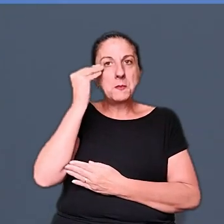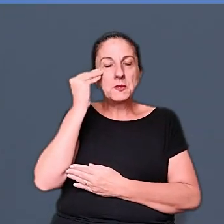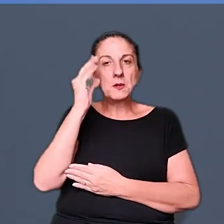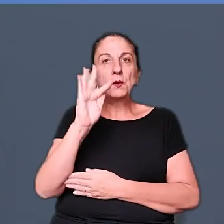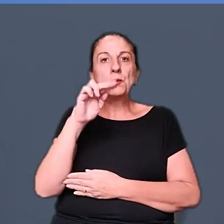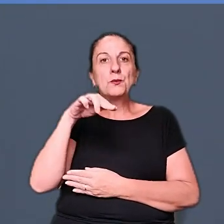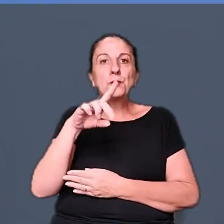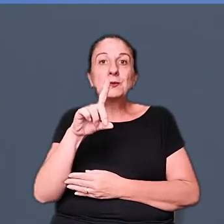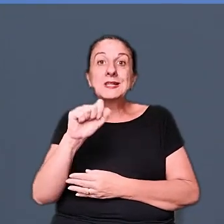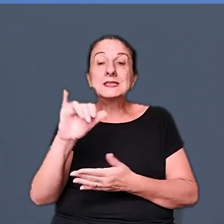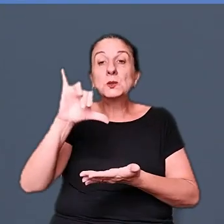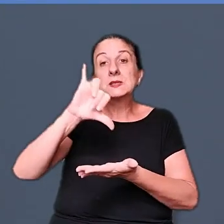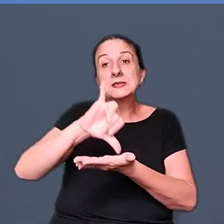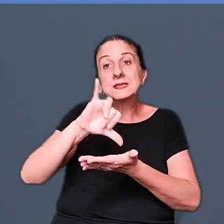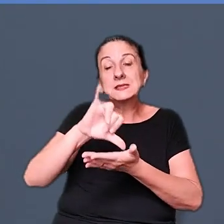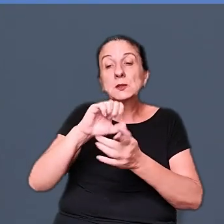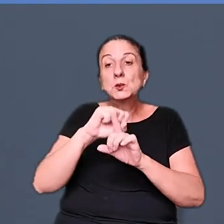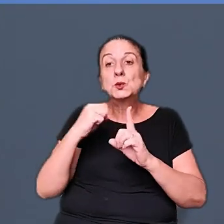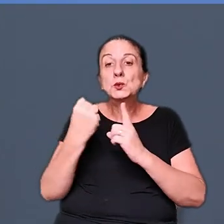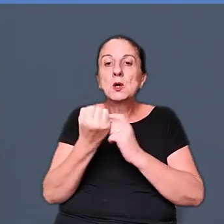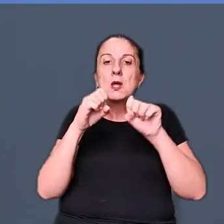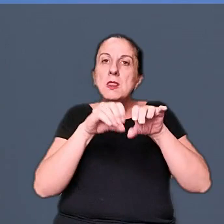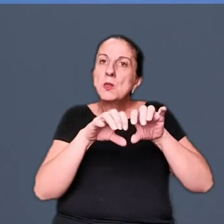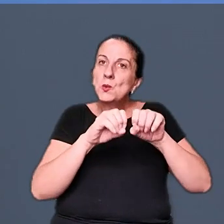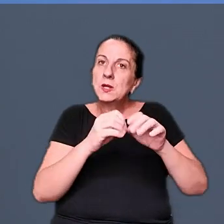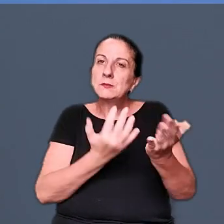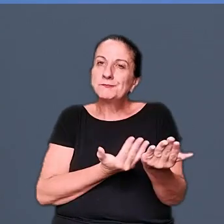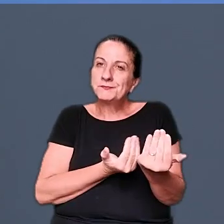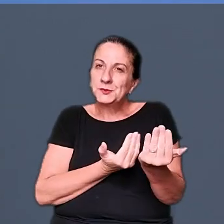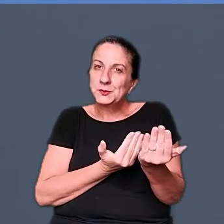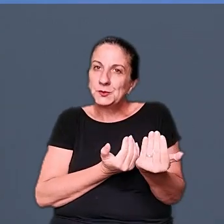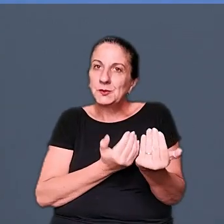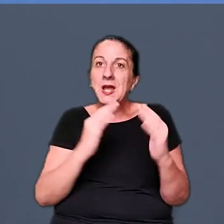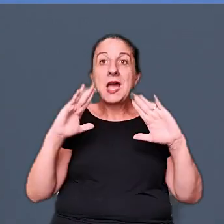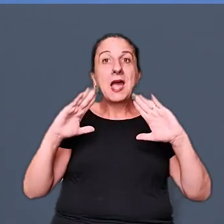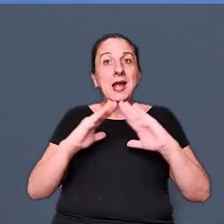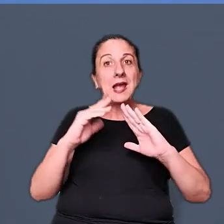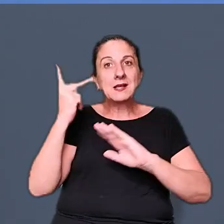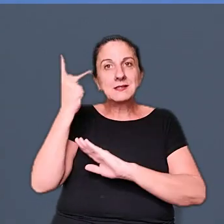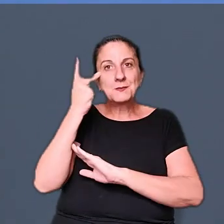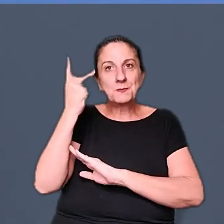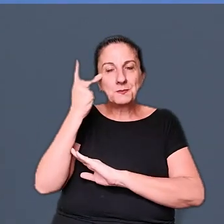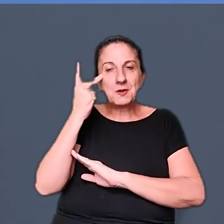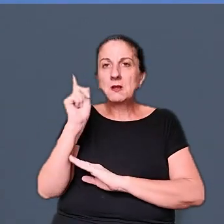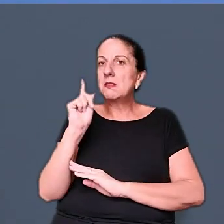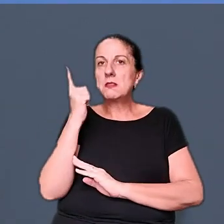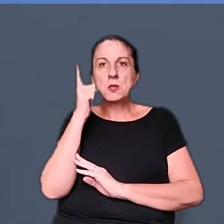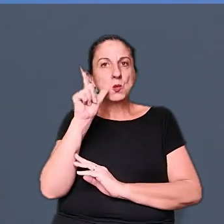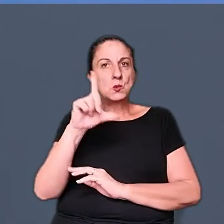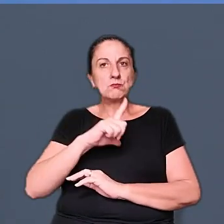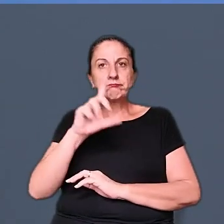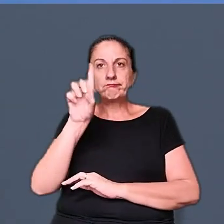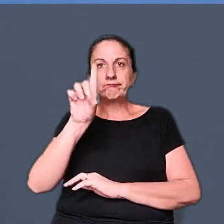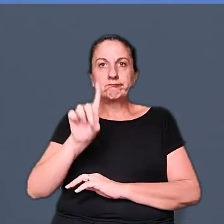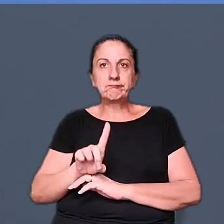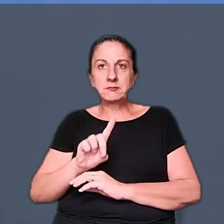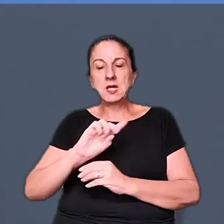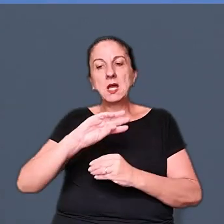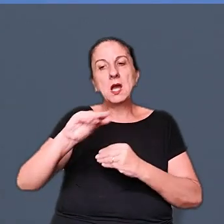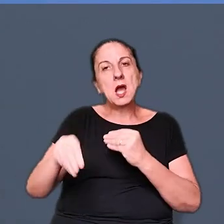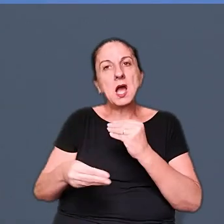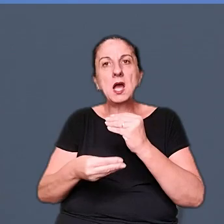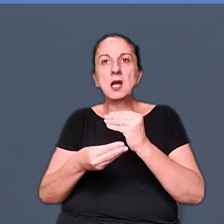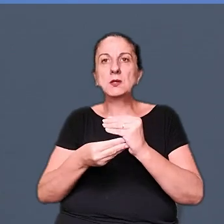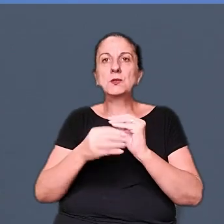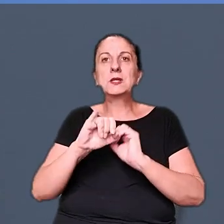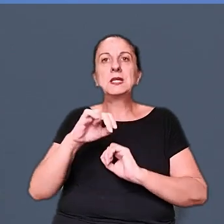Uma psicóloga da Fundação Centro de Atendimento Socioeducativo ao Adolescente, a Fundação Casa de São Paulo, não conseguiu obter